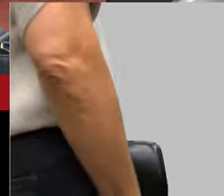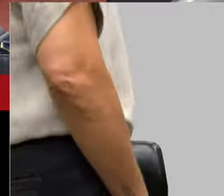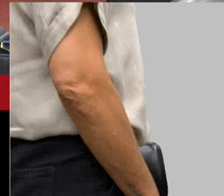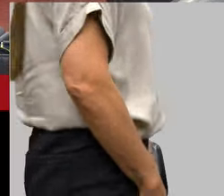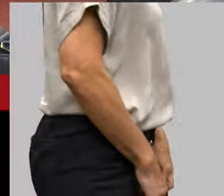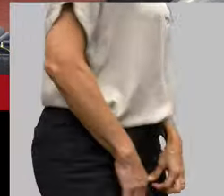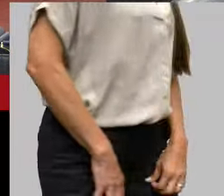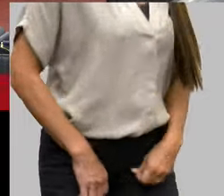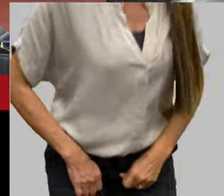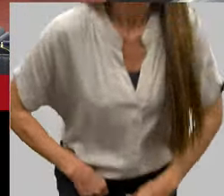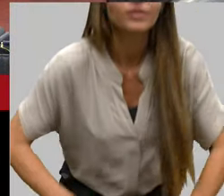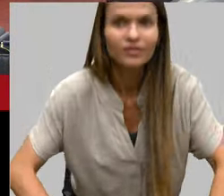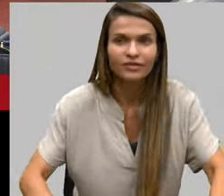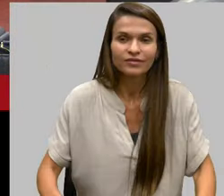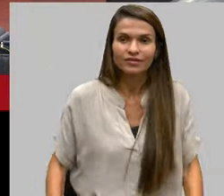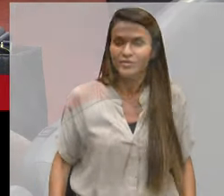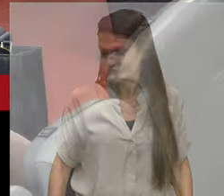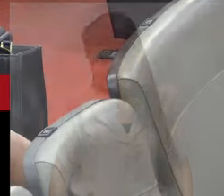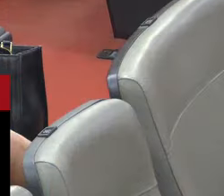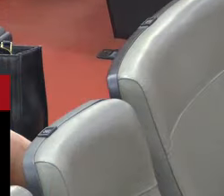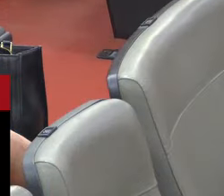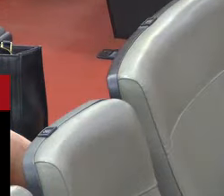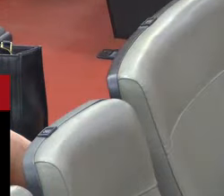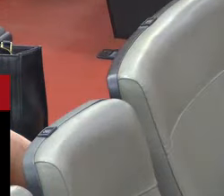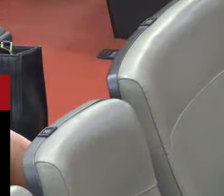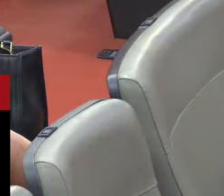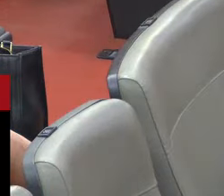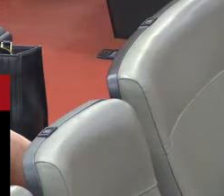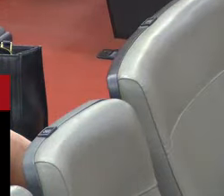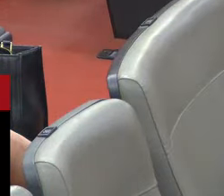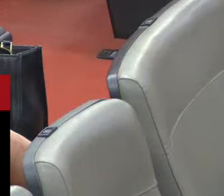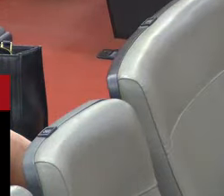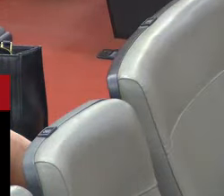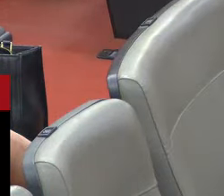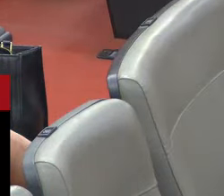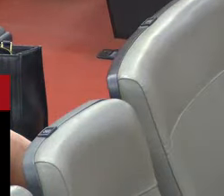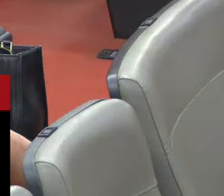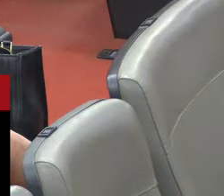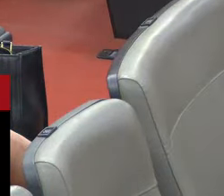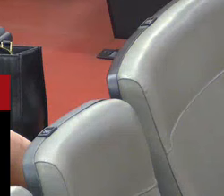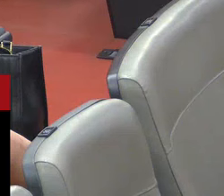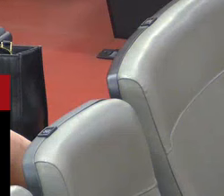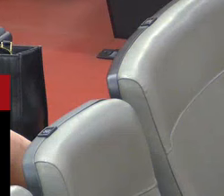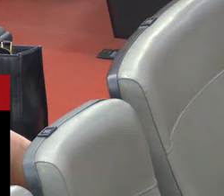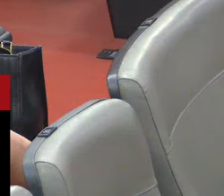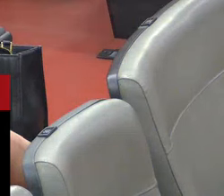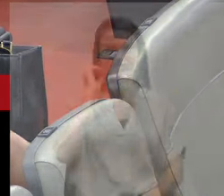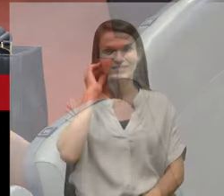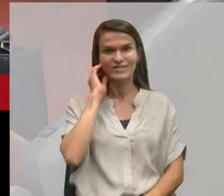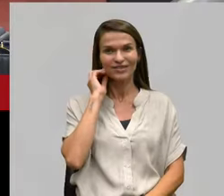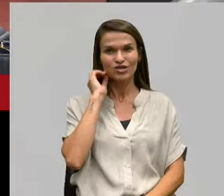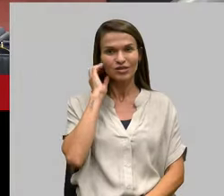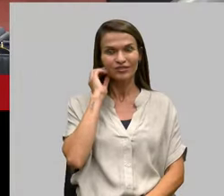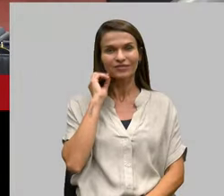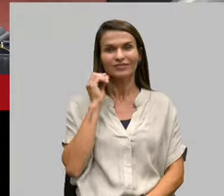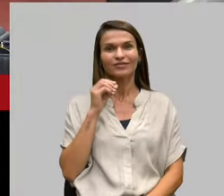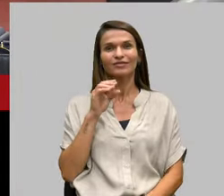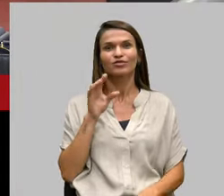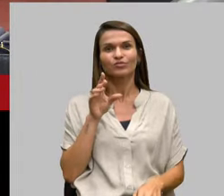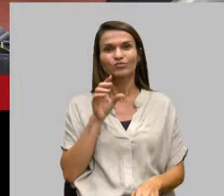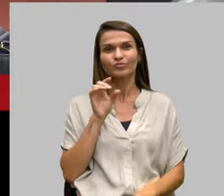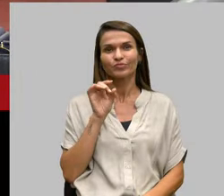criação do vou deixar vou deixar pro João Messa João só só para